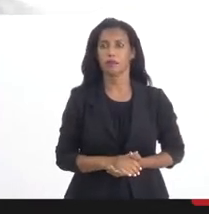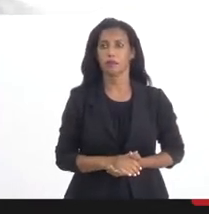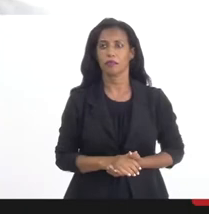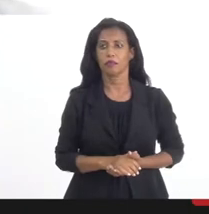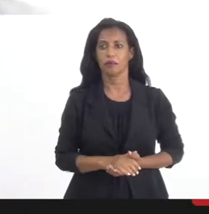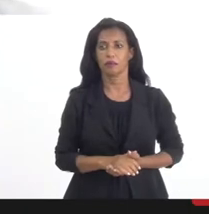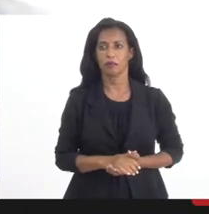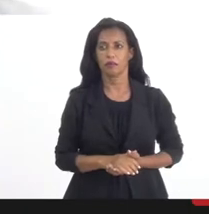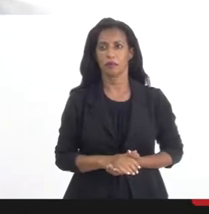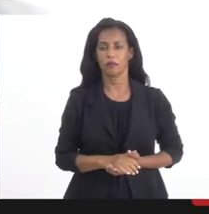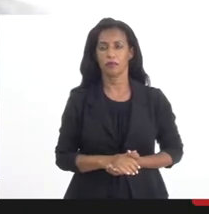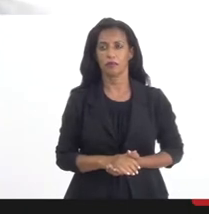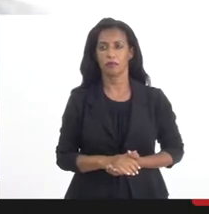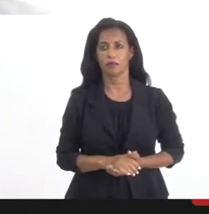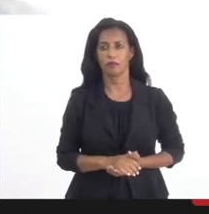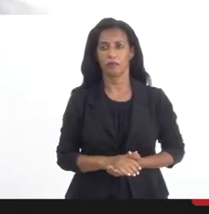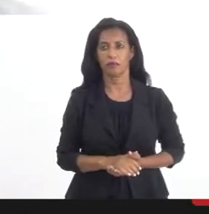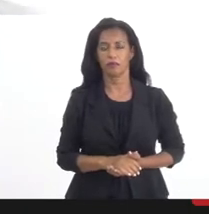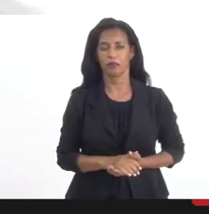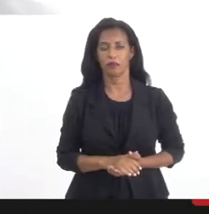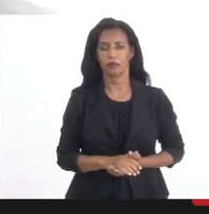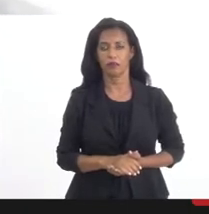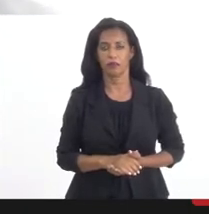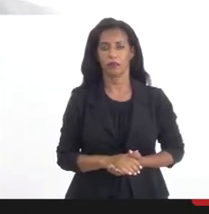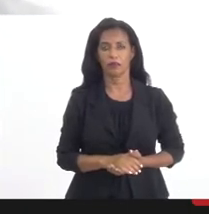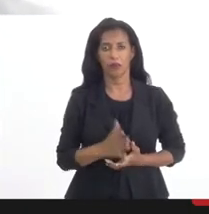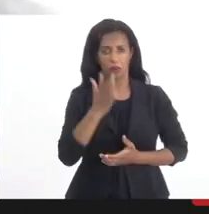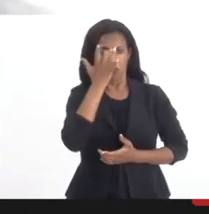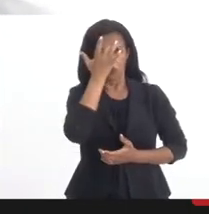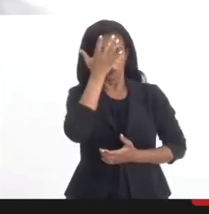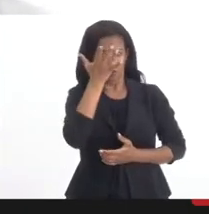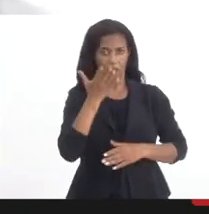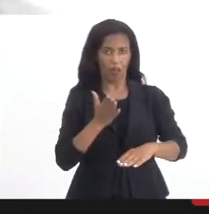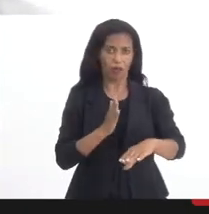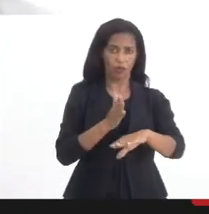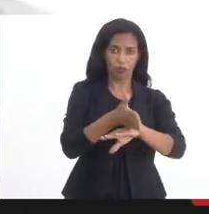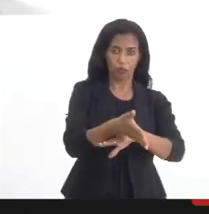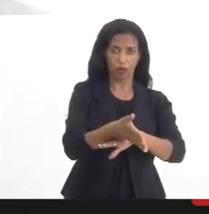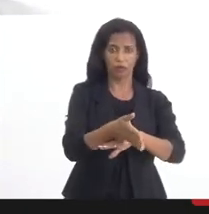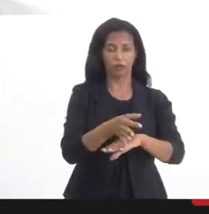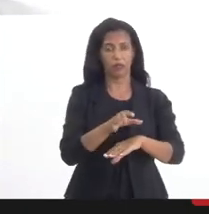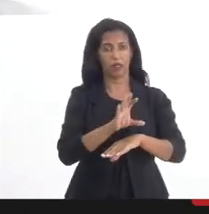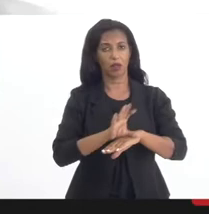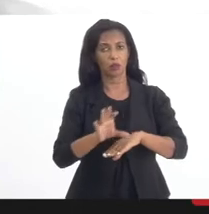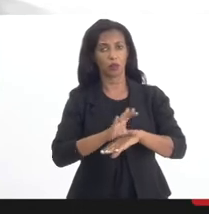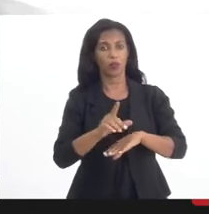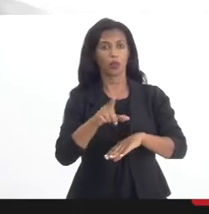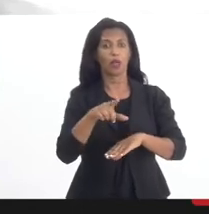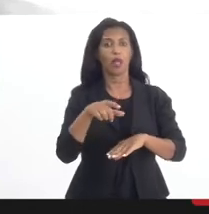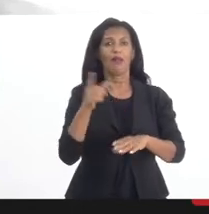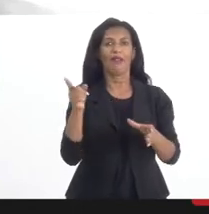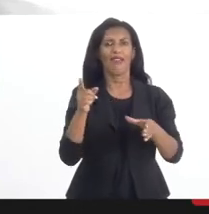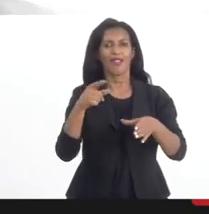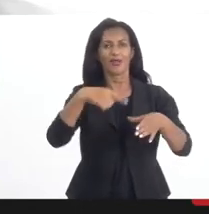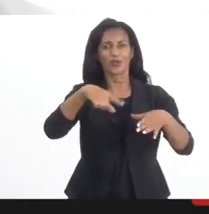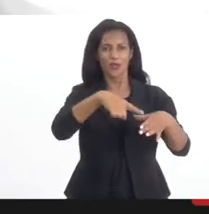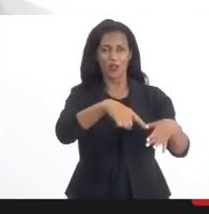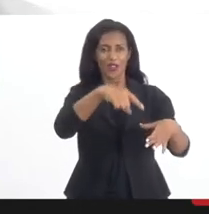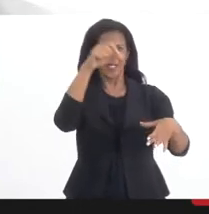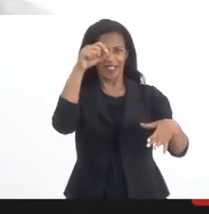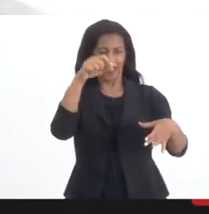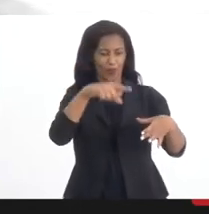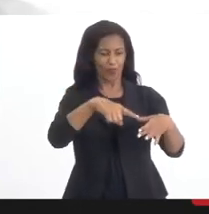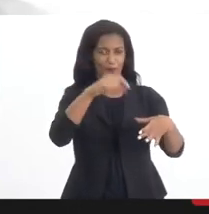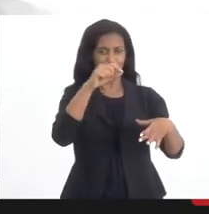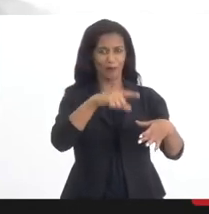através de a forma fácil de ingressar nesses cursos é um sorteio, é democrático, e no